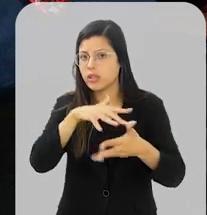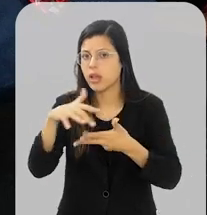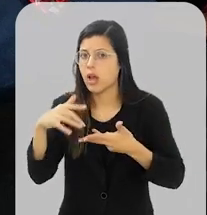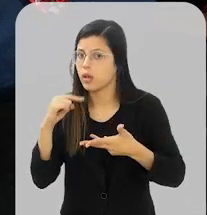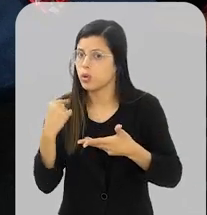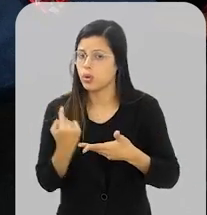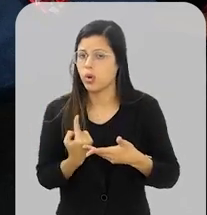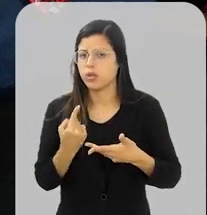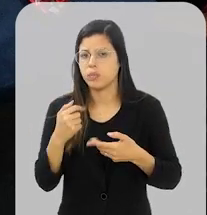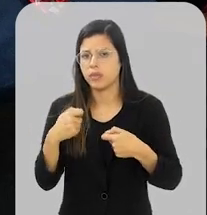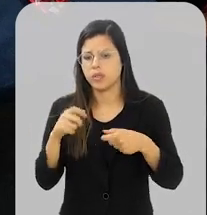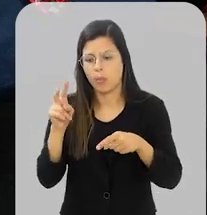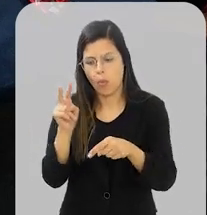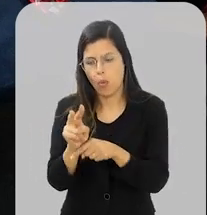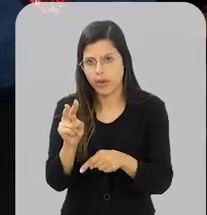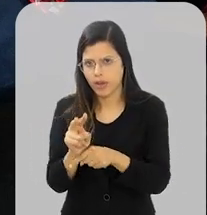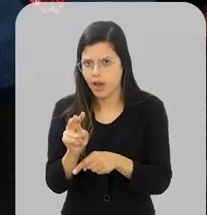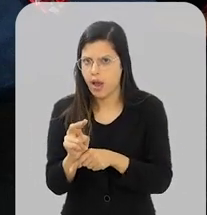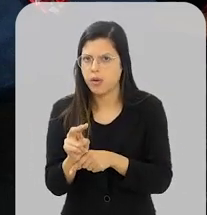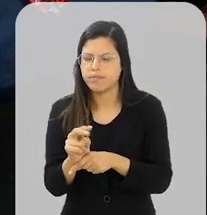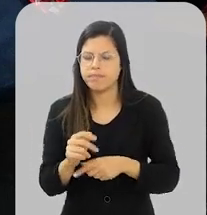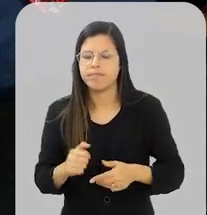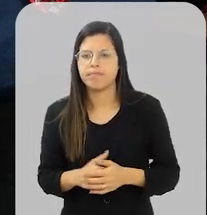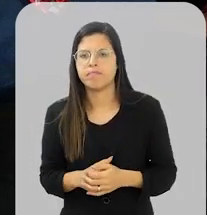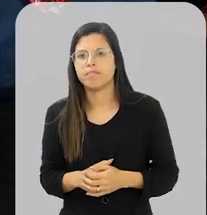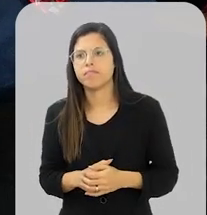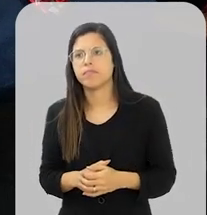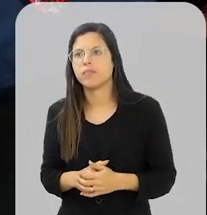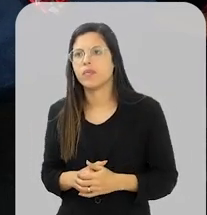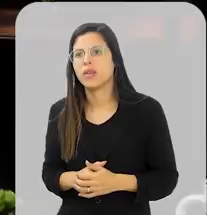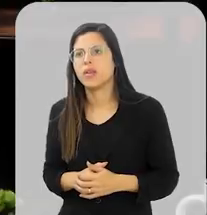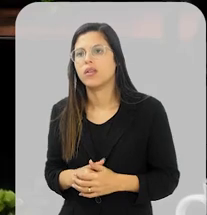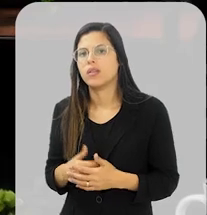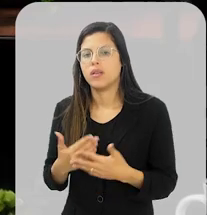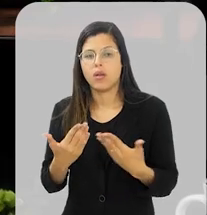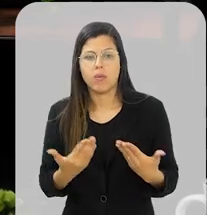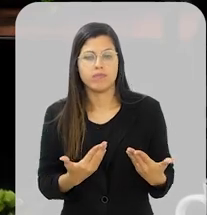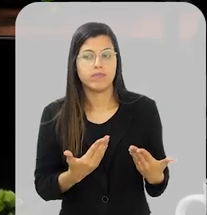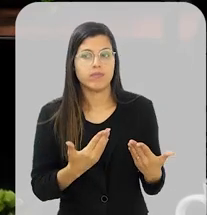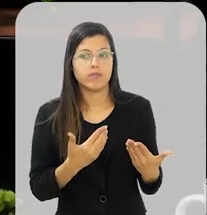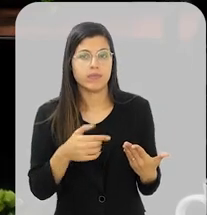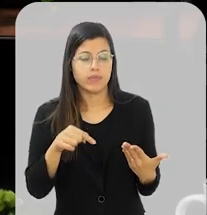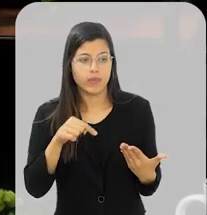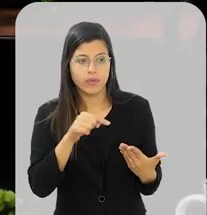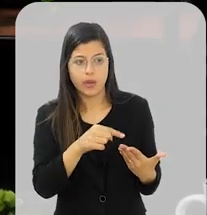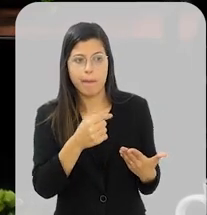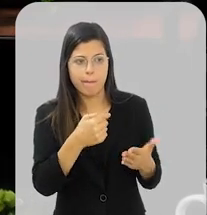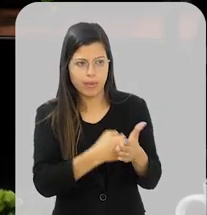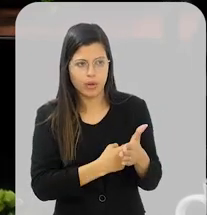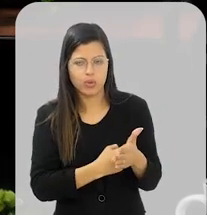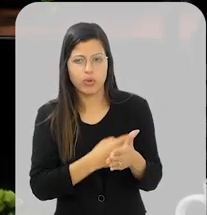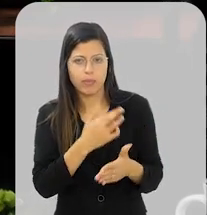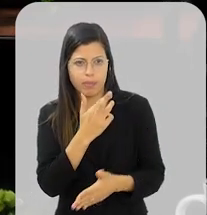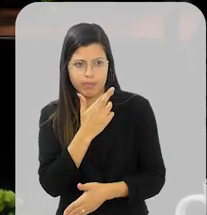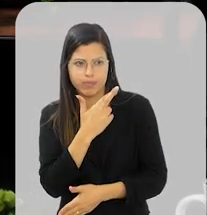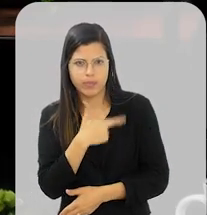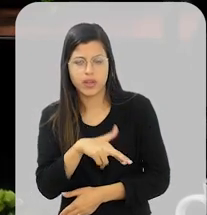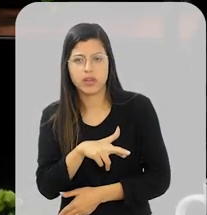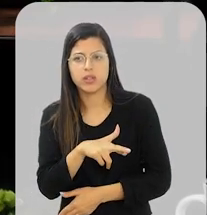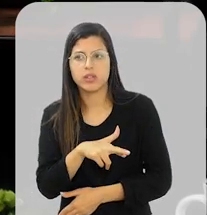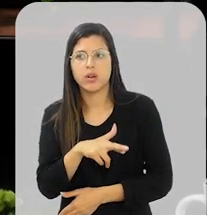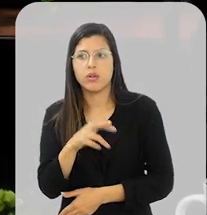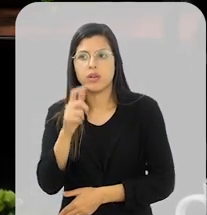cabe conservar isso. Então, como você me perguntou anteriormente, né, a minha religião, eu tenho